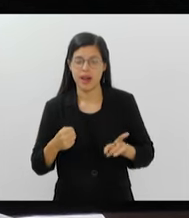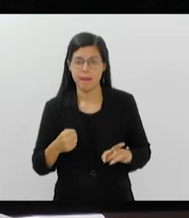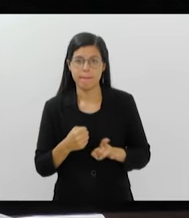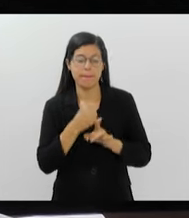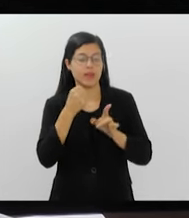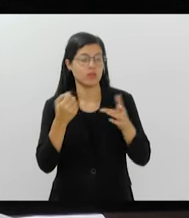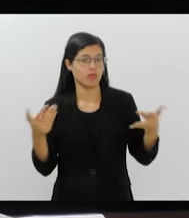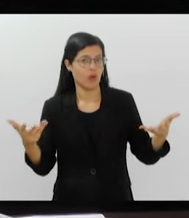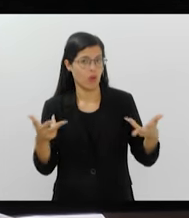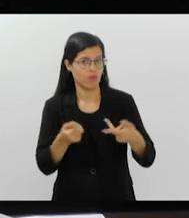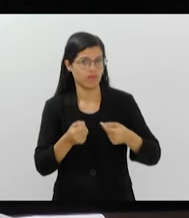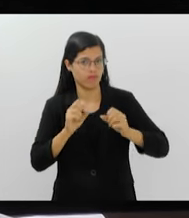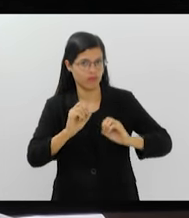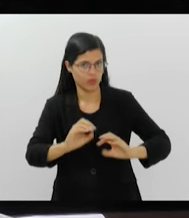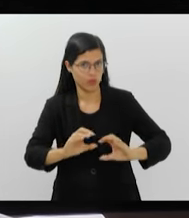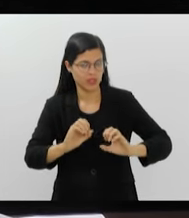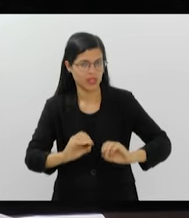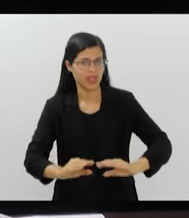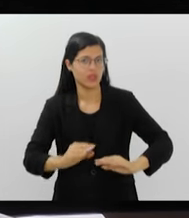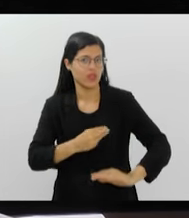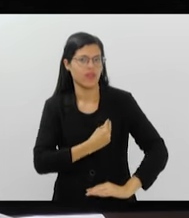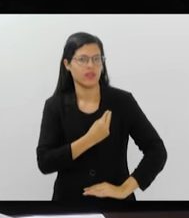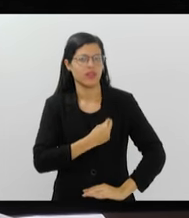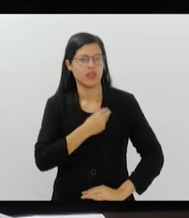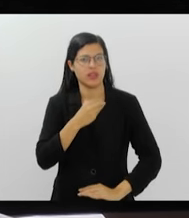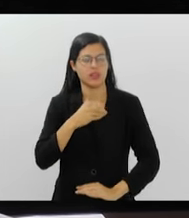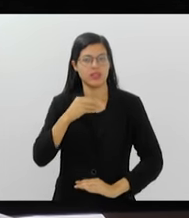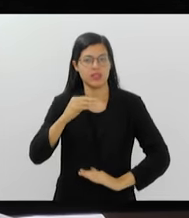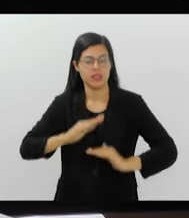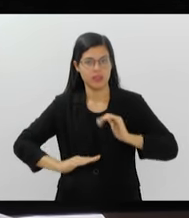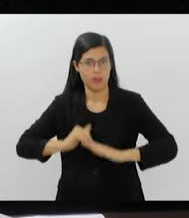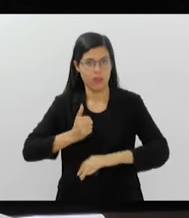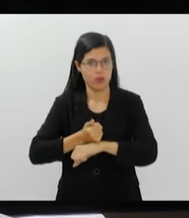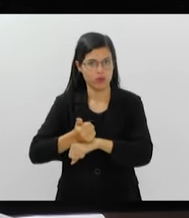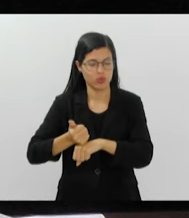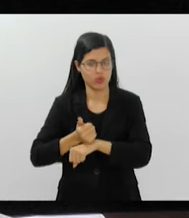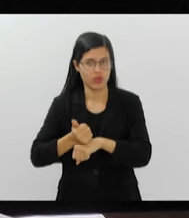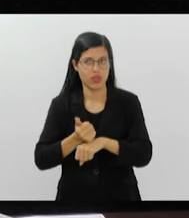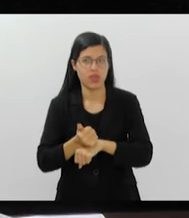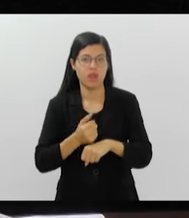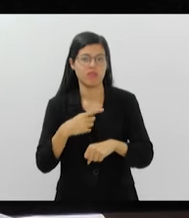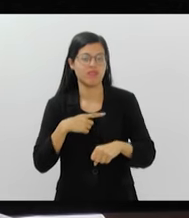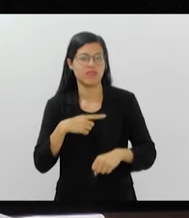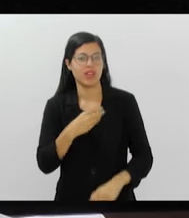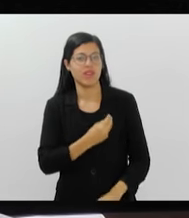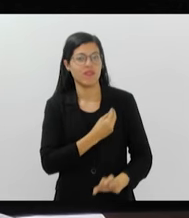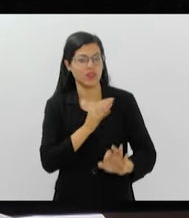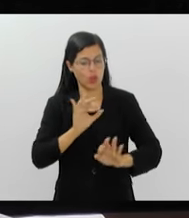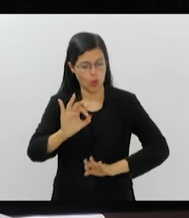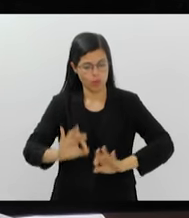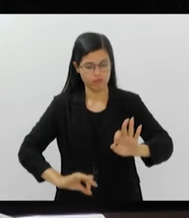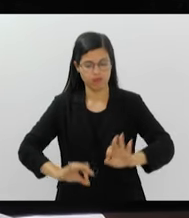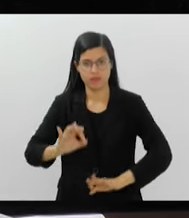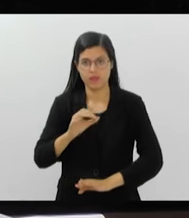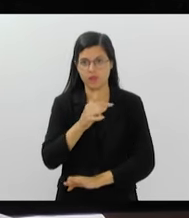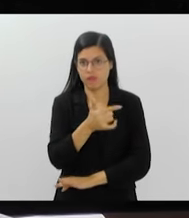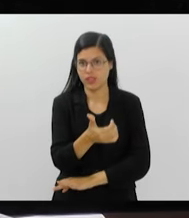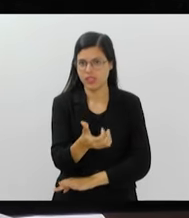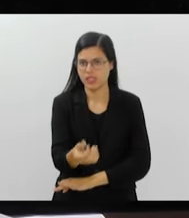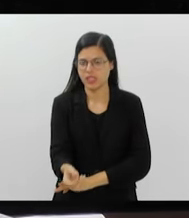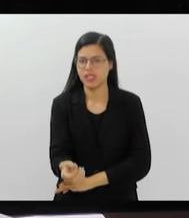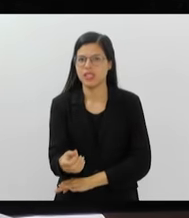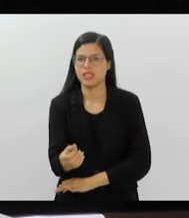na vida deste profissional, porque o profissional está organizado, tem a sua vida toda organizada para 26 tempos em sala de